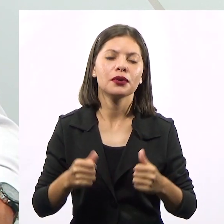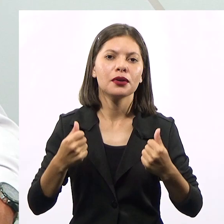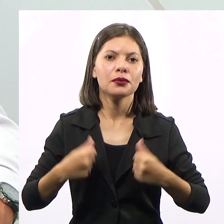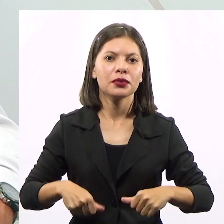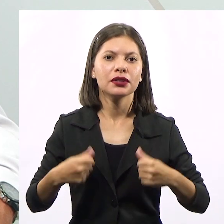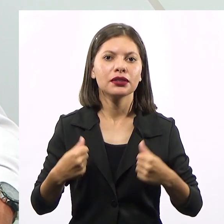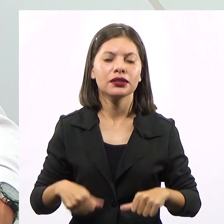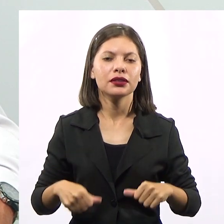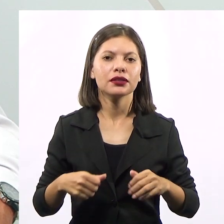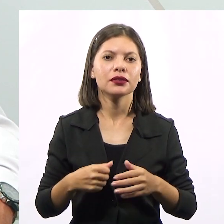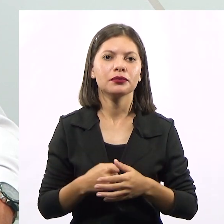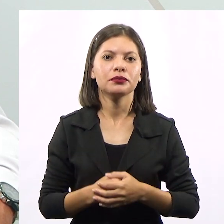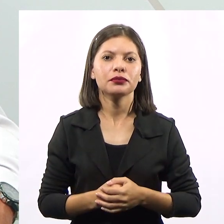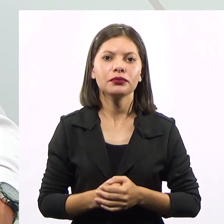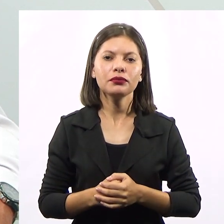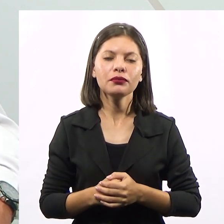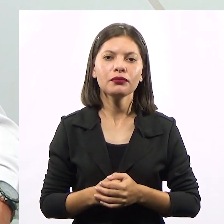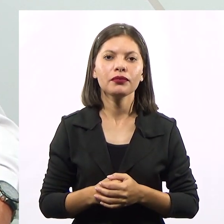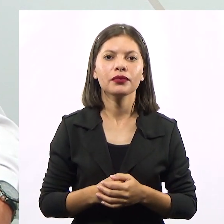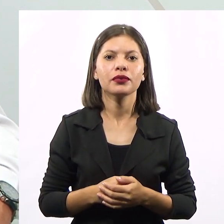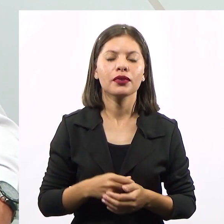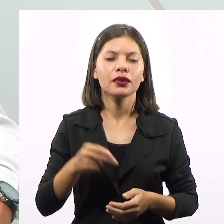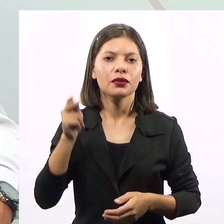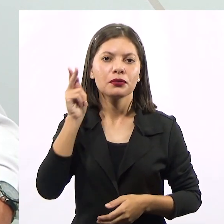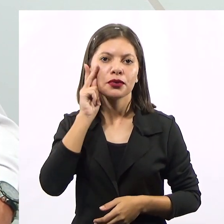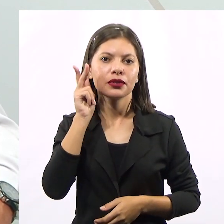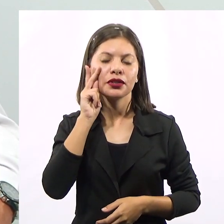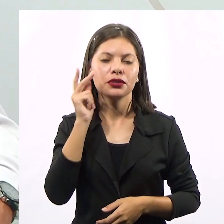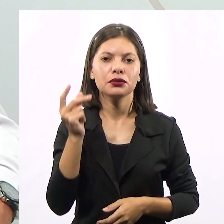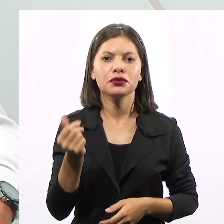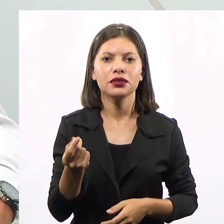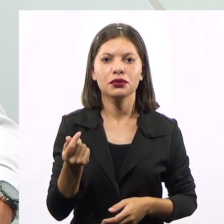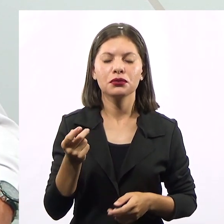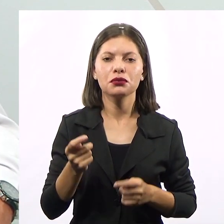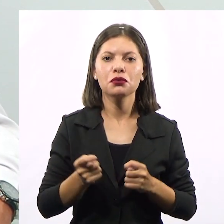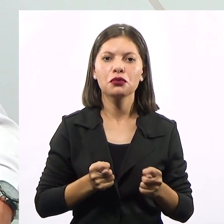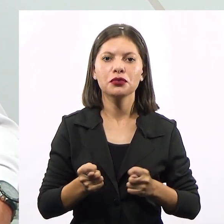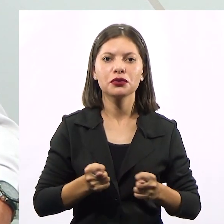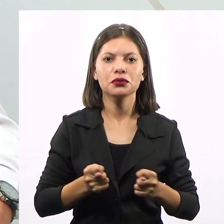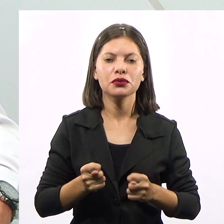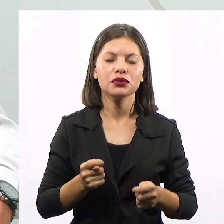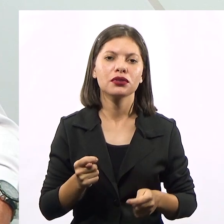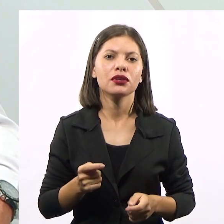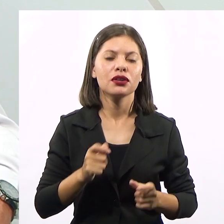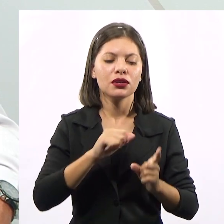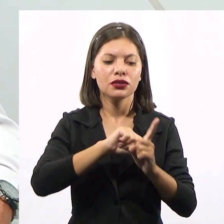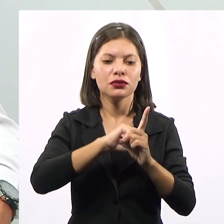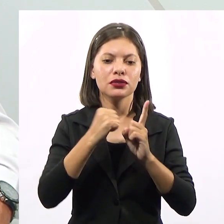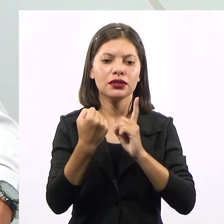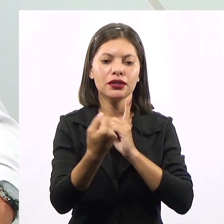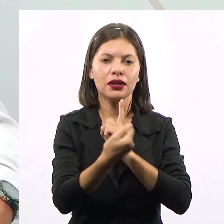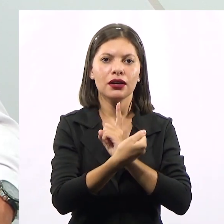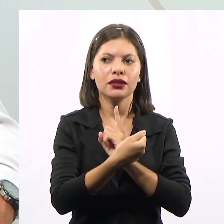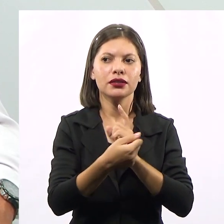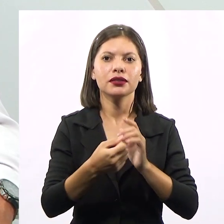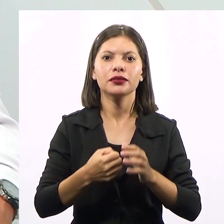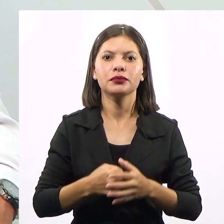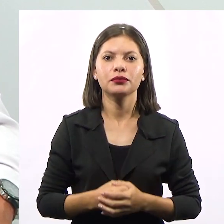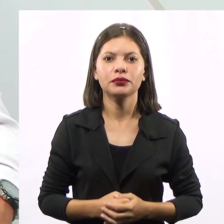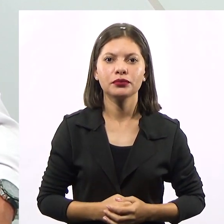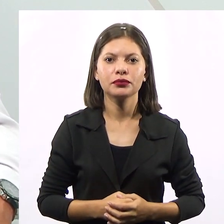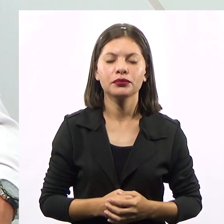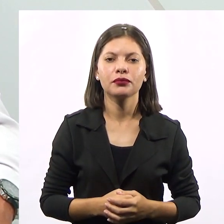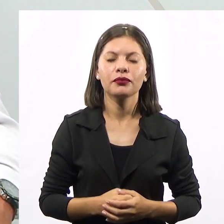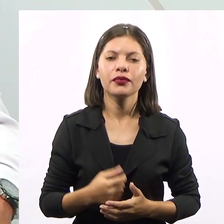todo, a gente precisa levar em consideração também os fatores políticos, econômicos e sociais que envolvem